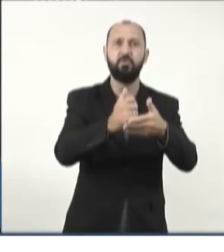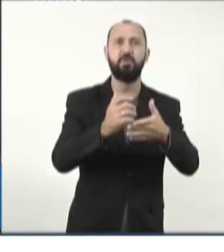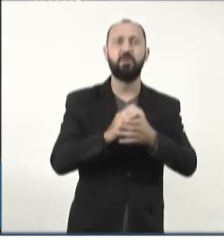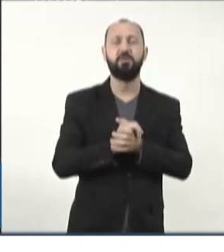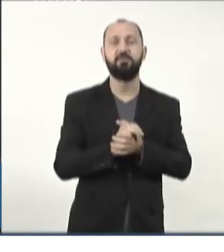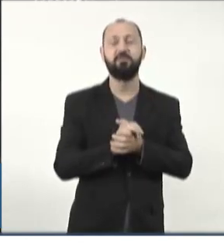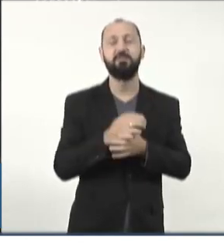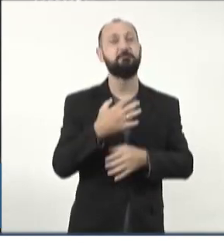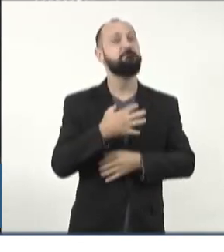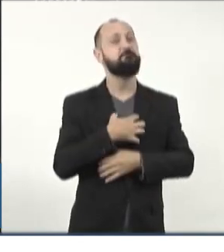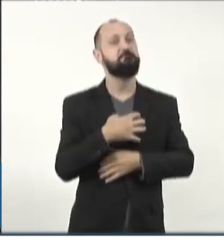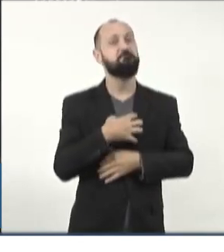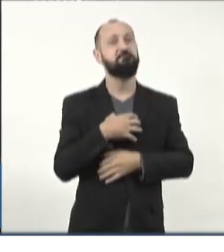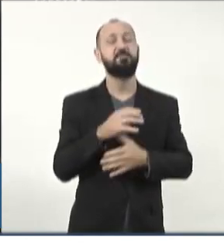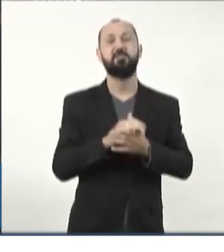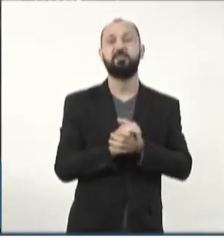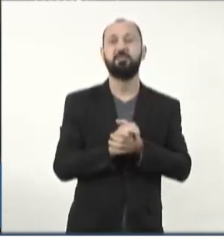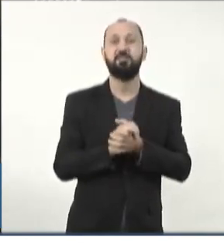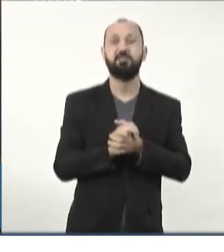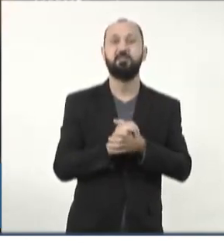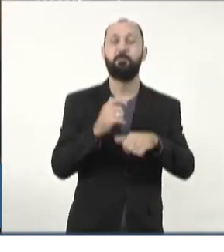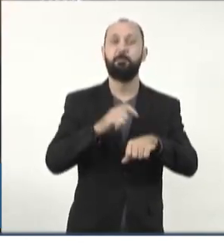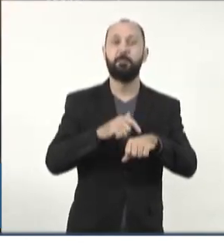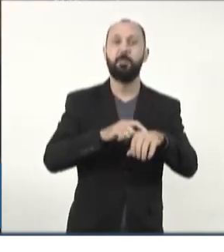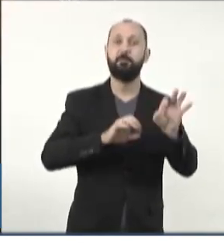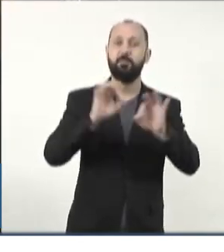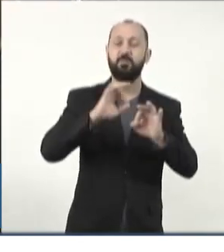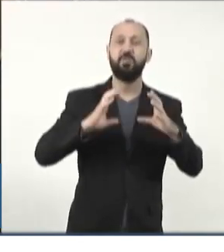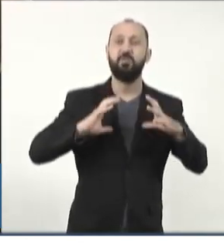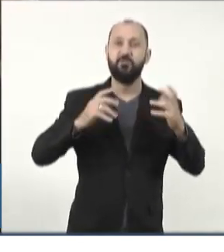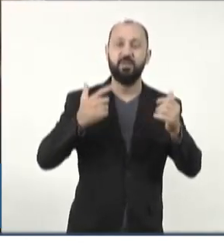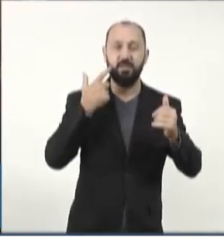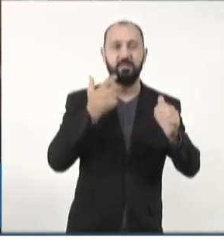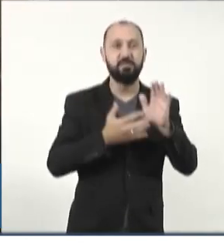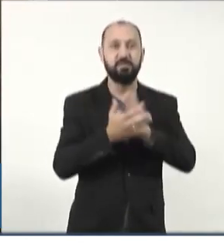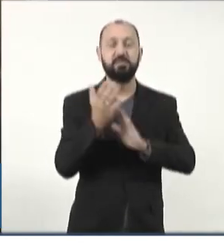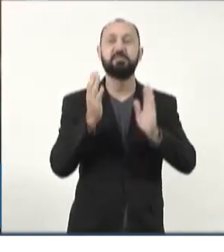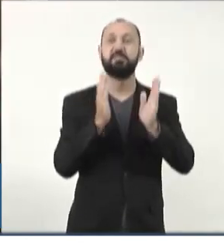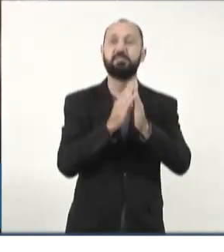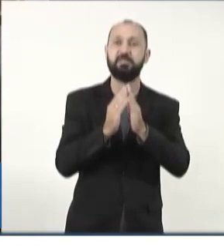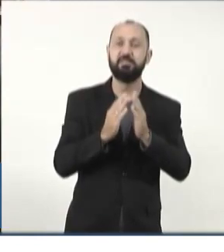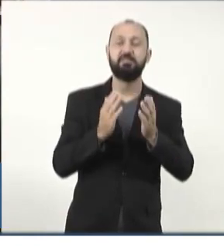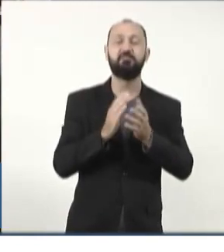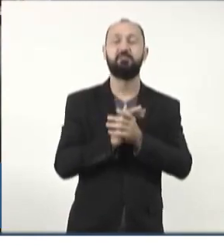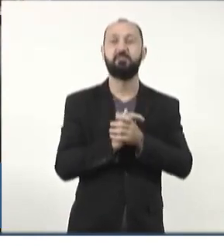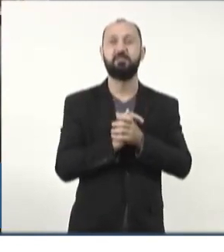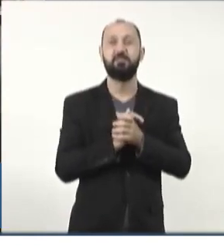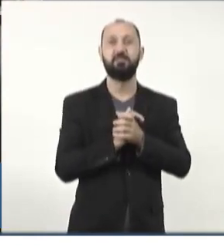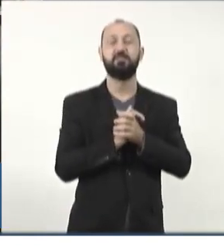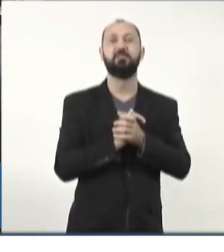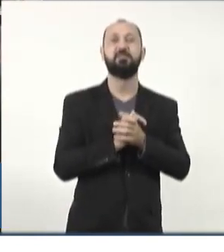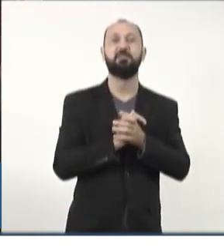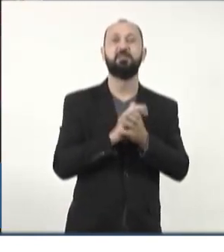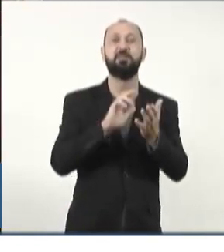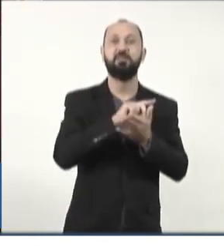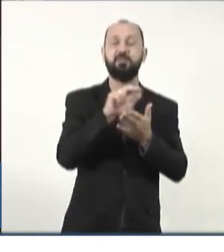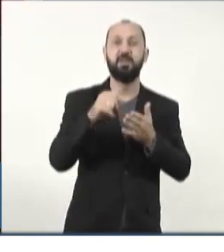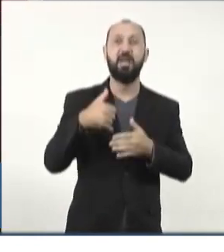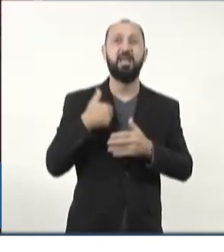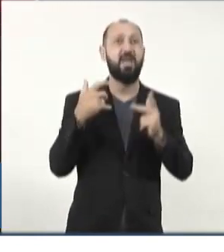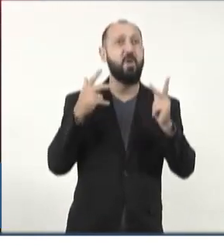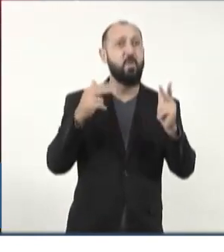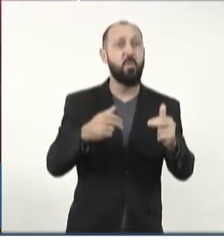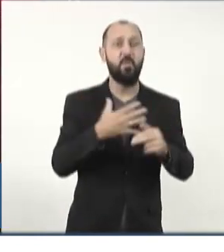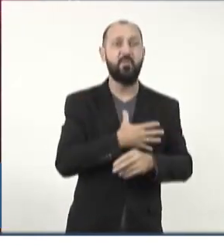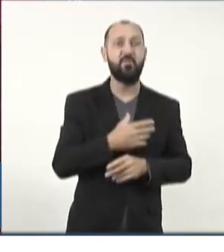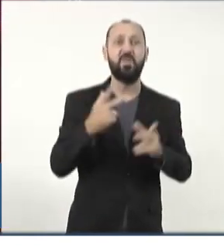entendeu? E eu sinto assim, quando eu vou numa festinha na casa deles, um aniversário, alguma coisa, tem vários da mesma